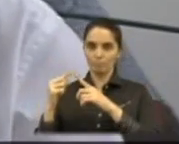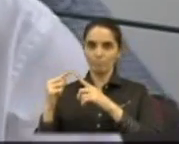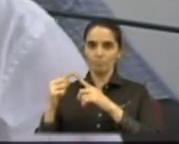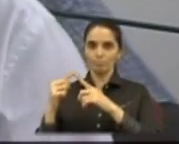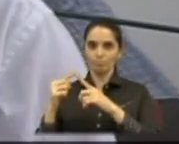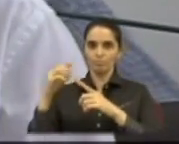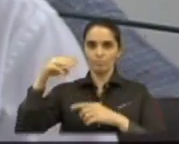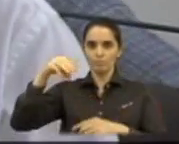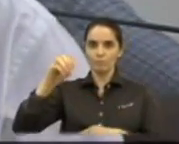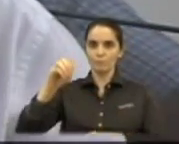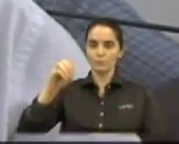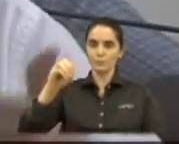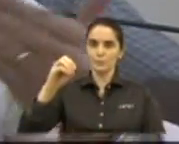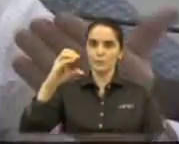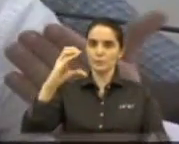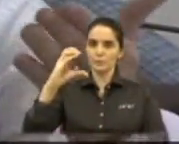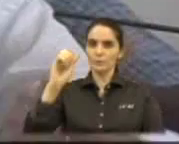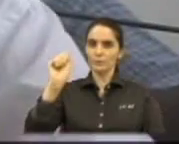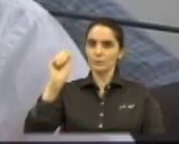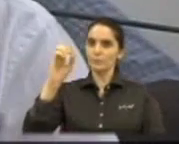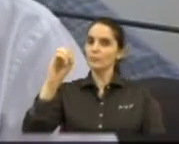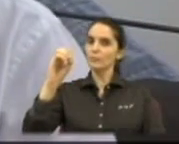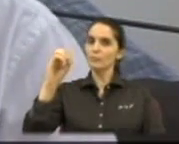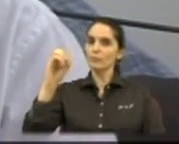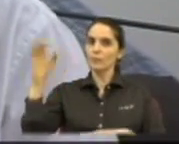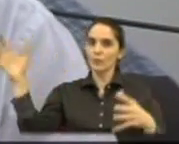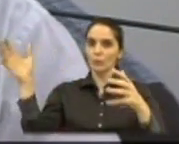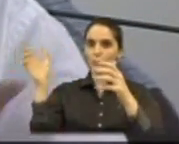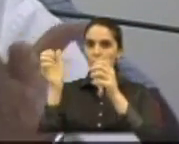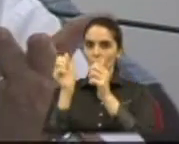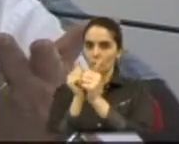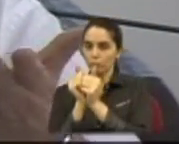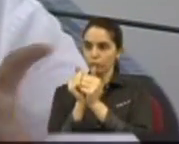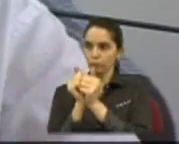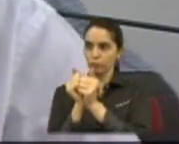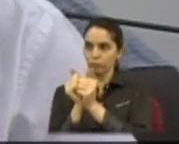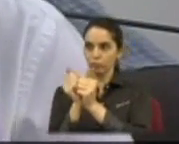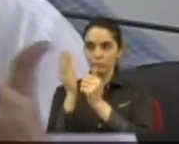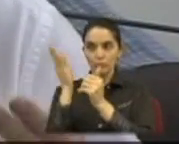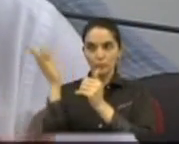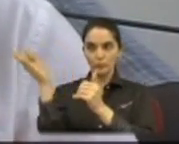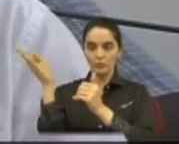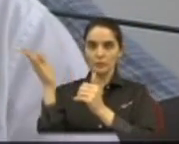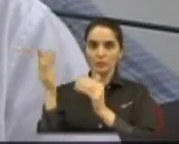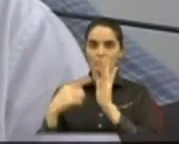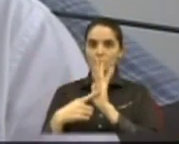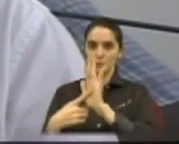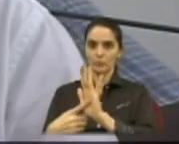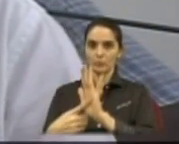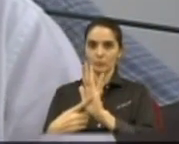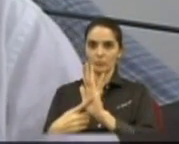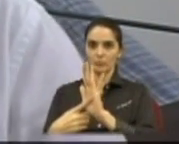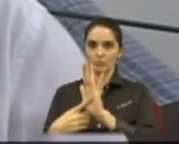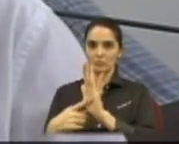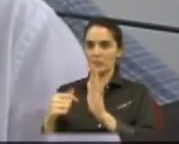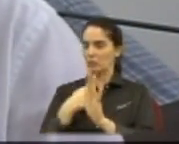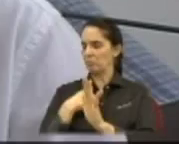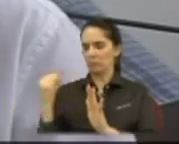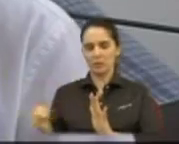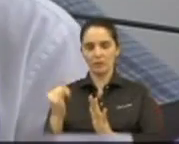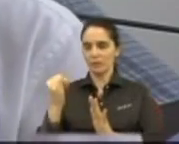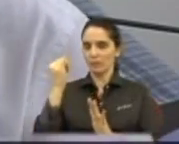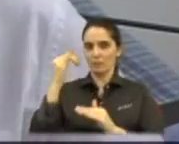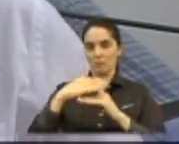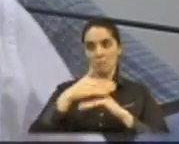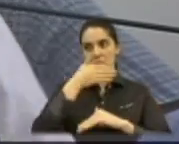essa moção, ela vem a somar a moção apresentada por Vossa Excelência, não mais importante do